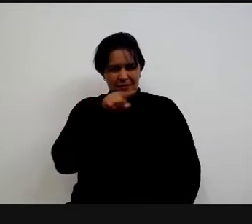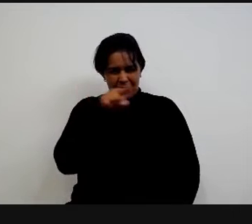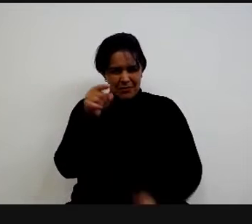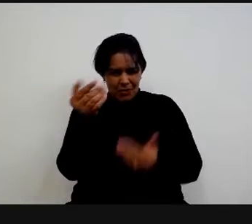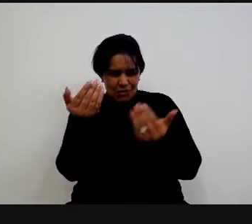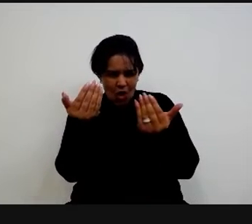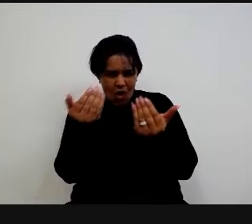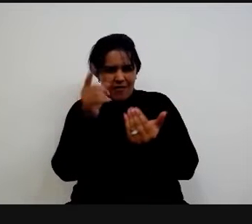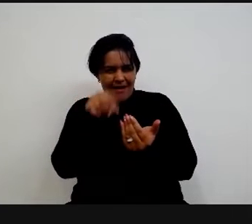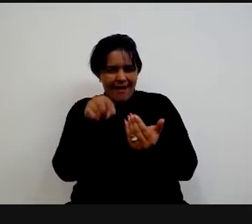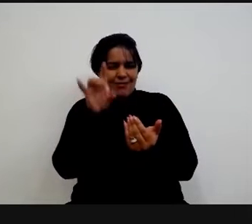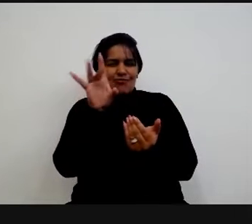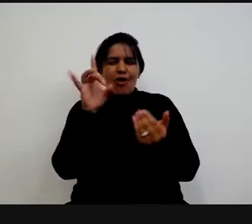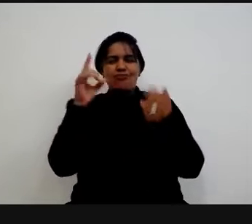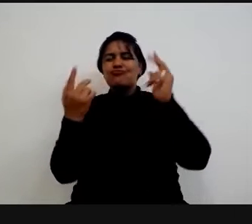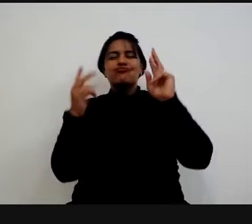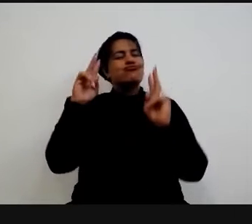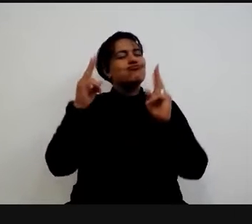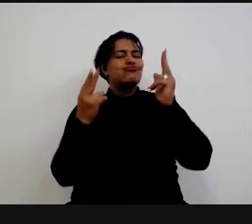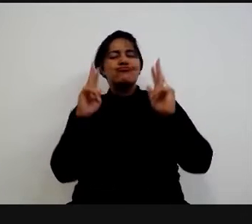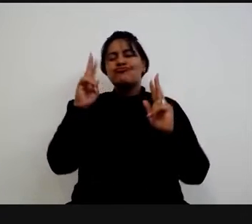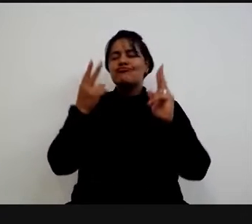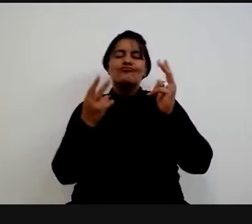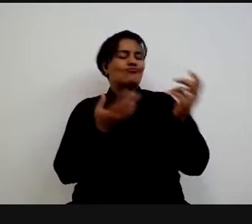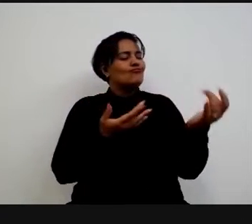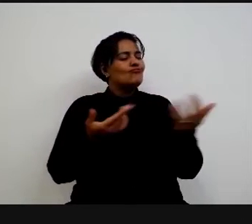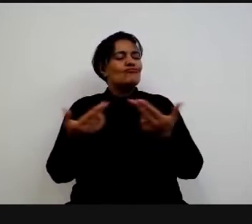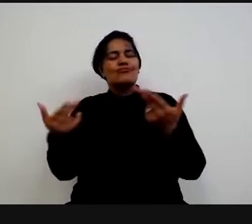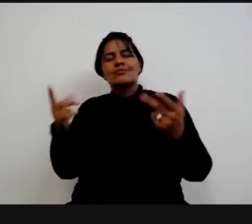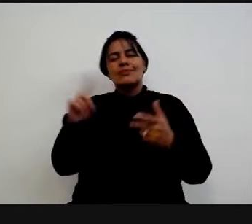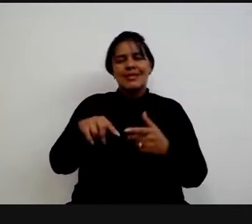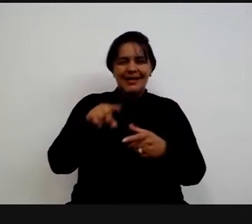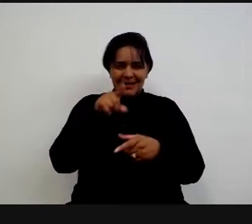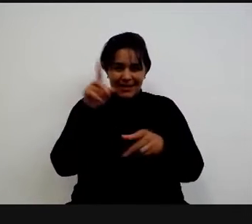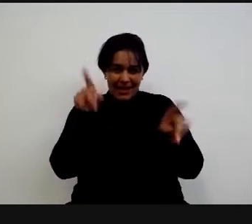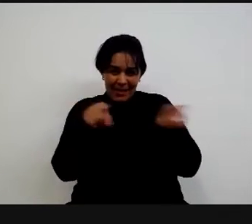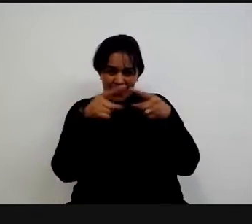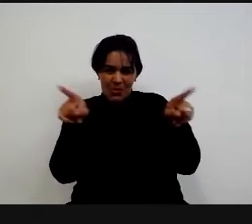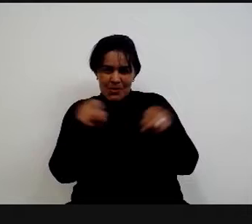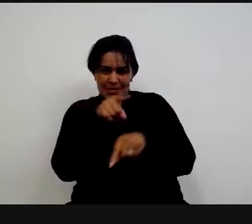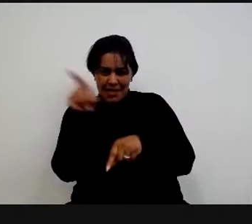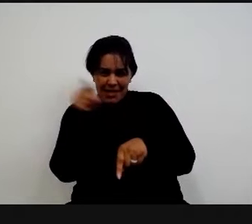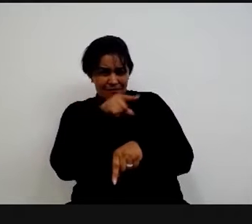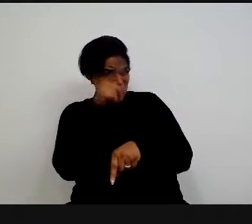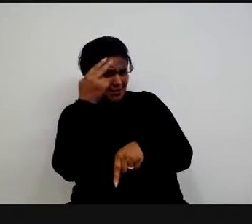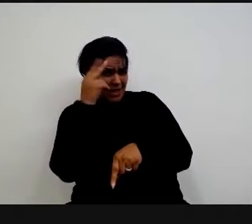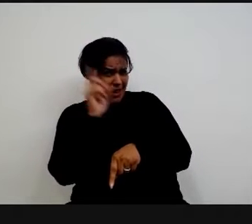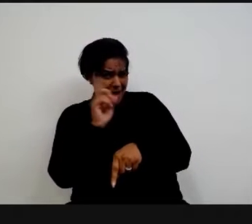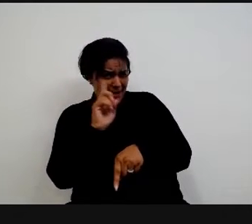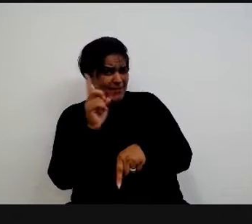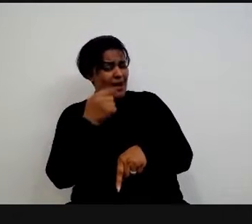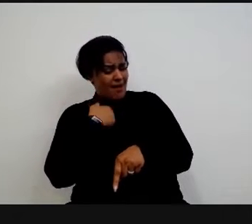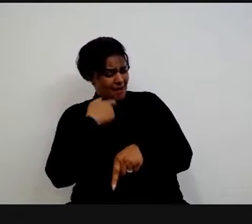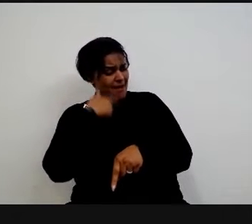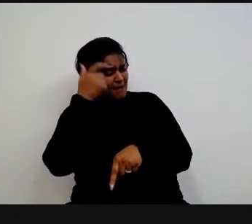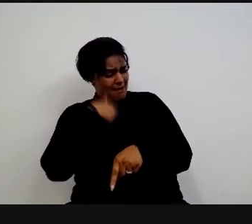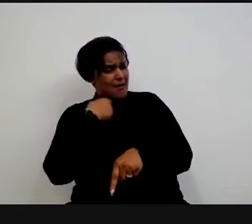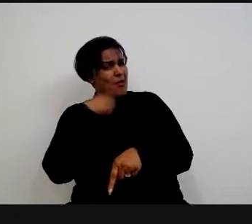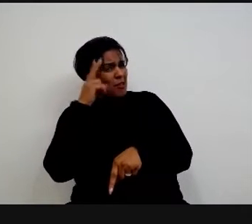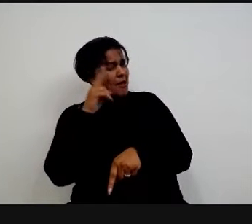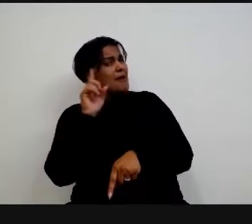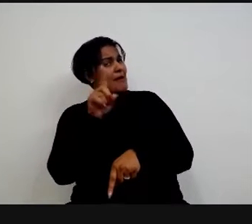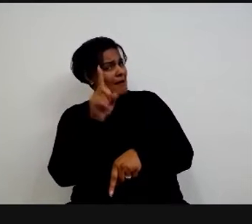carnaval, Maria, letra O, caiu de paraquedas. Quem não se lembra disso? Vocês não lembram porque são jovens. Né? Mas eu sou do